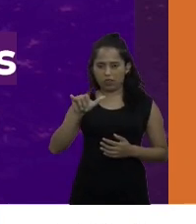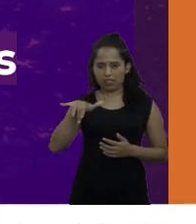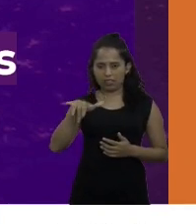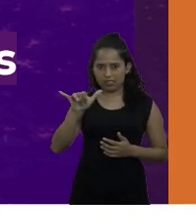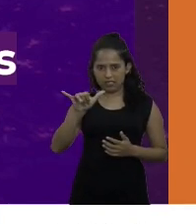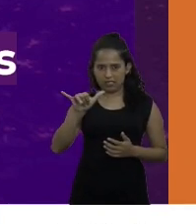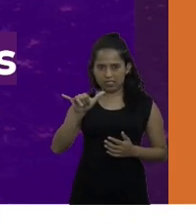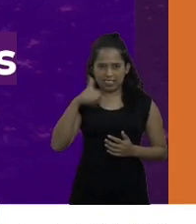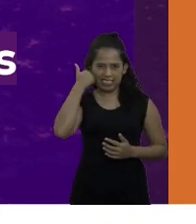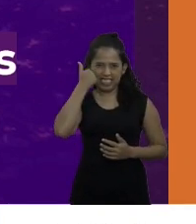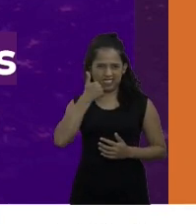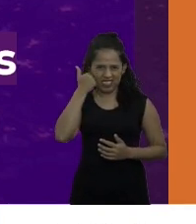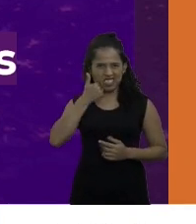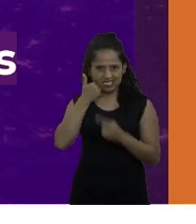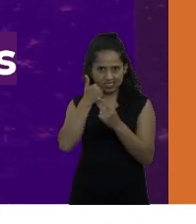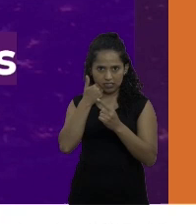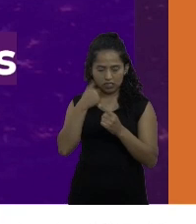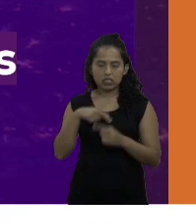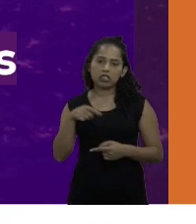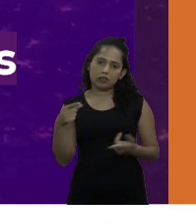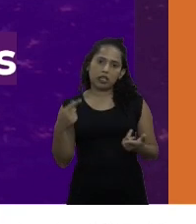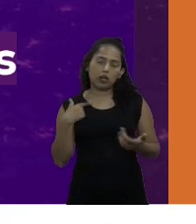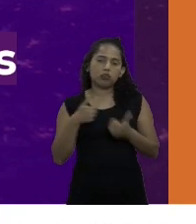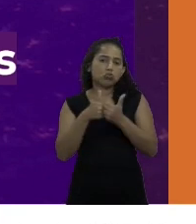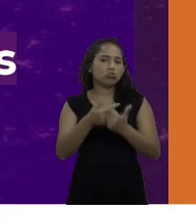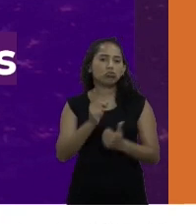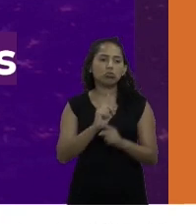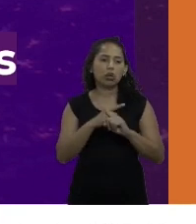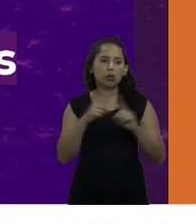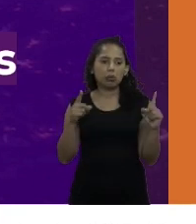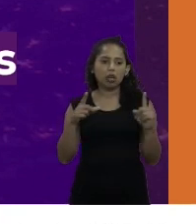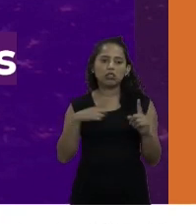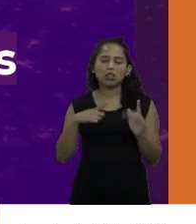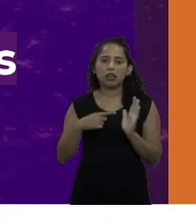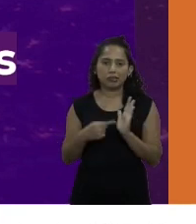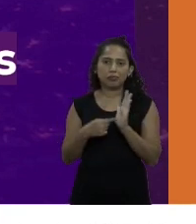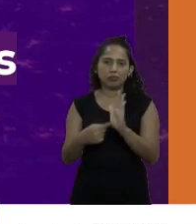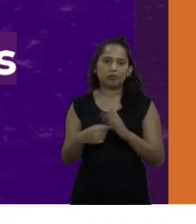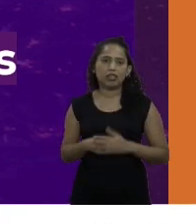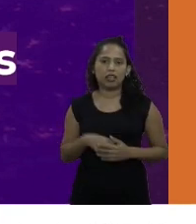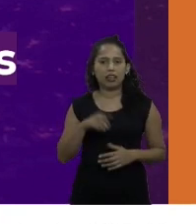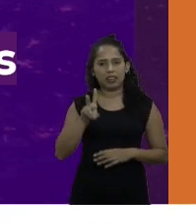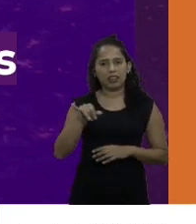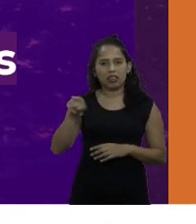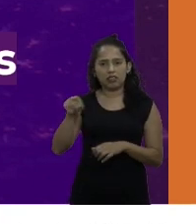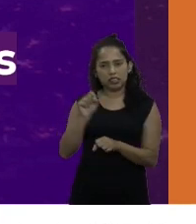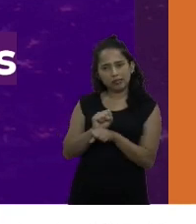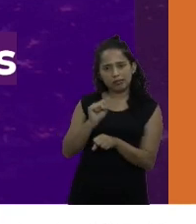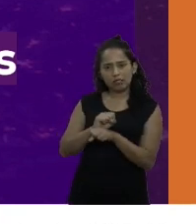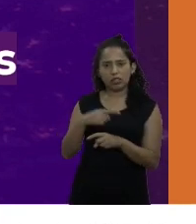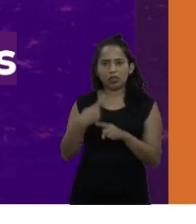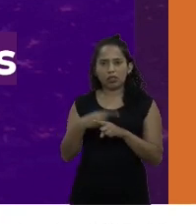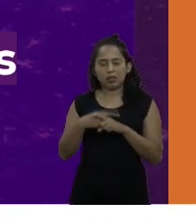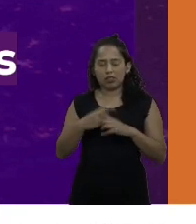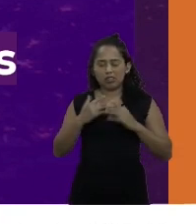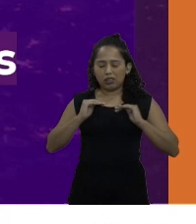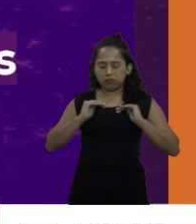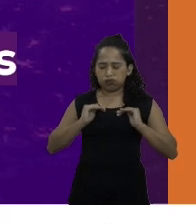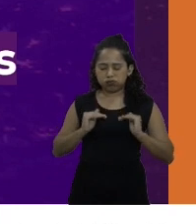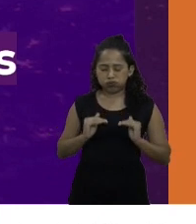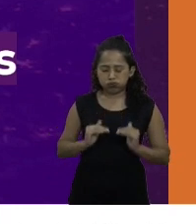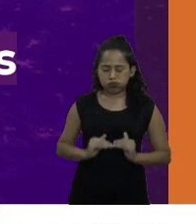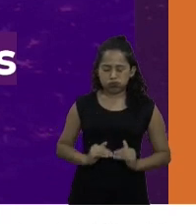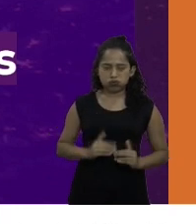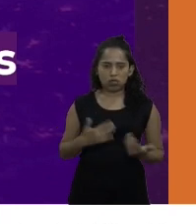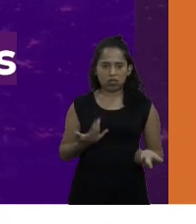acompanho, mas eu acho que é relevante falar sobre isso, que eu acho que toca todos nós. Falou que vai dar uma pausa porque está com esgotamento mental. Aí eu te